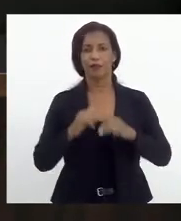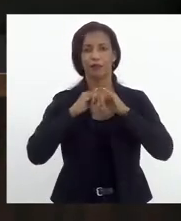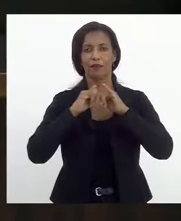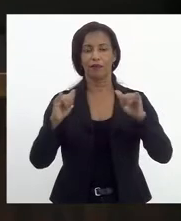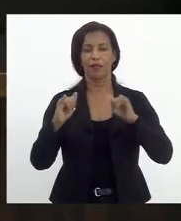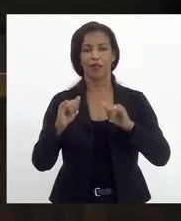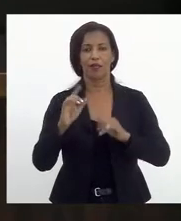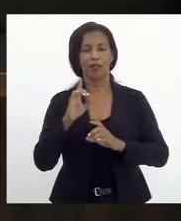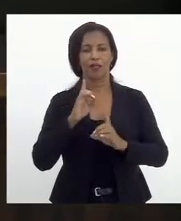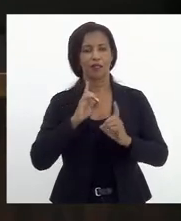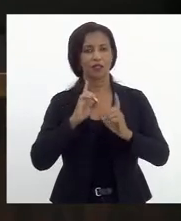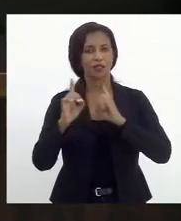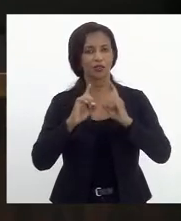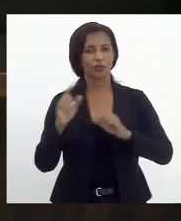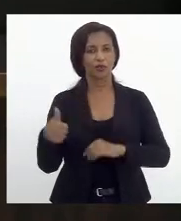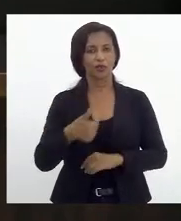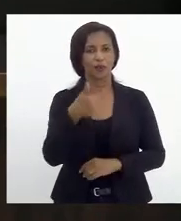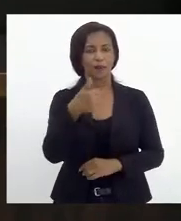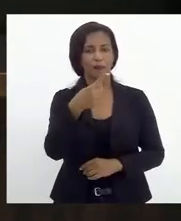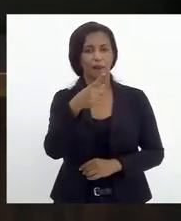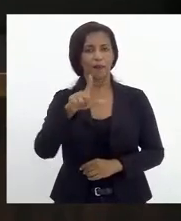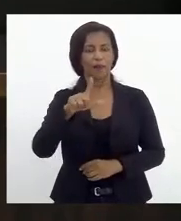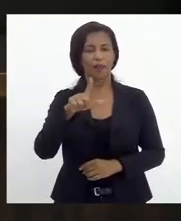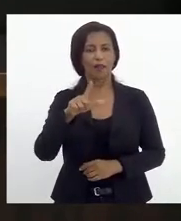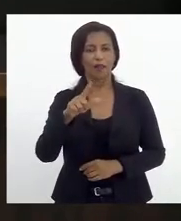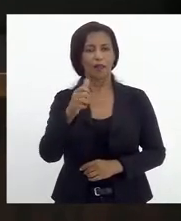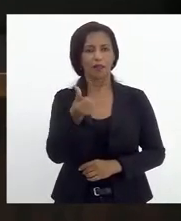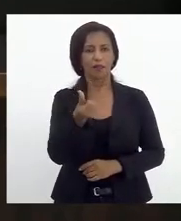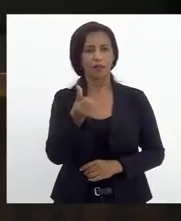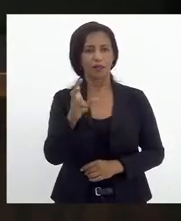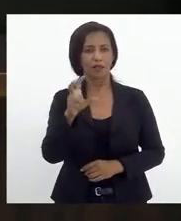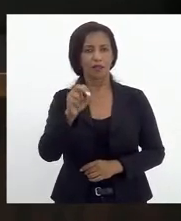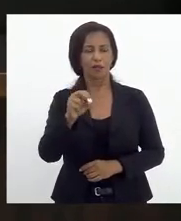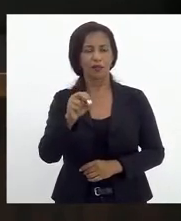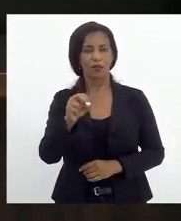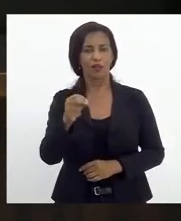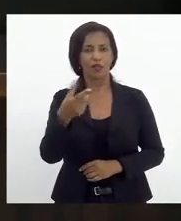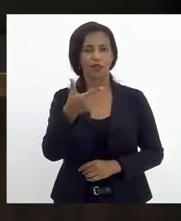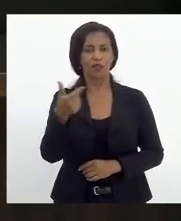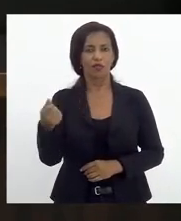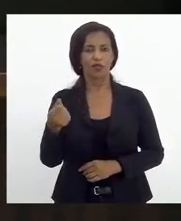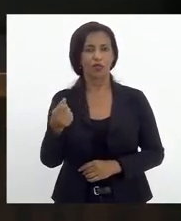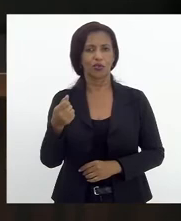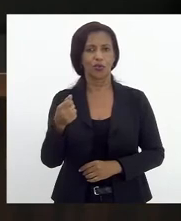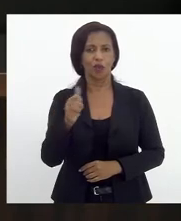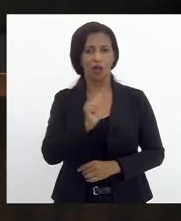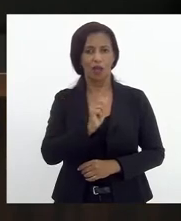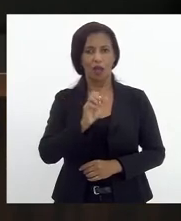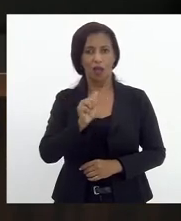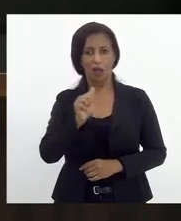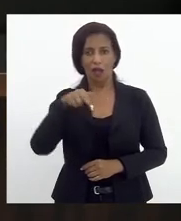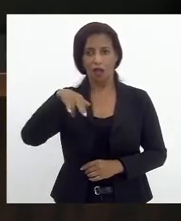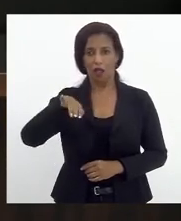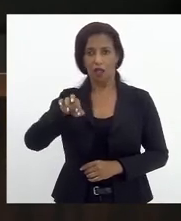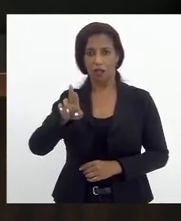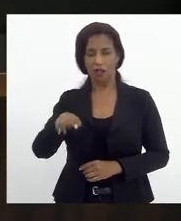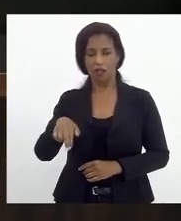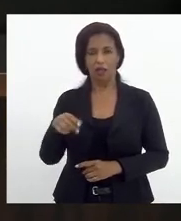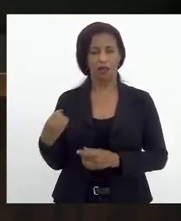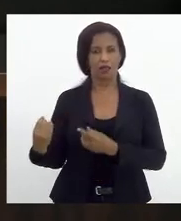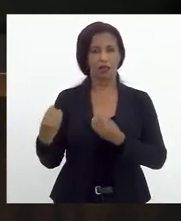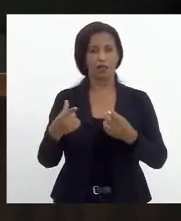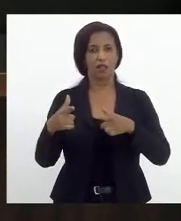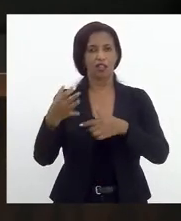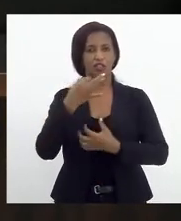Anuncio. Discussão única. Projeto de resolução número 650, de 21, de autoria do deputado André Correia, que concede o título de